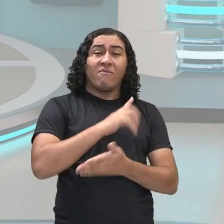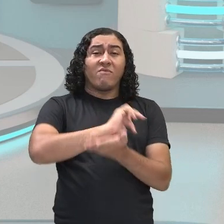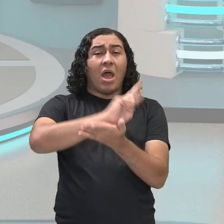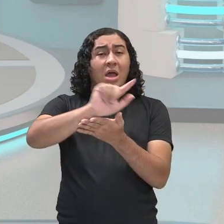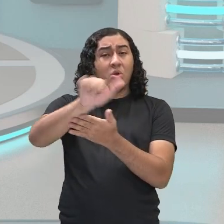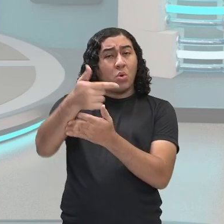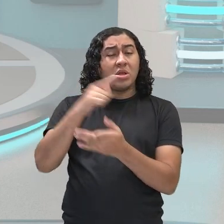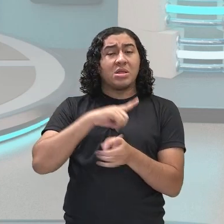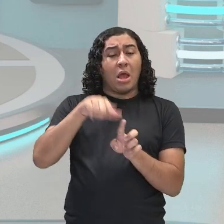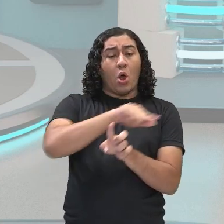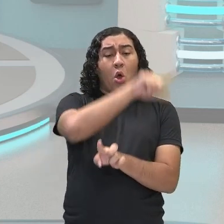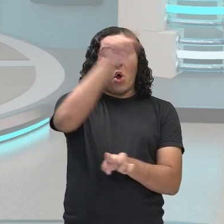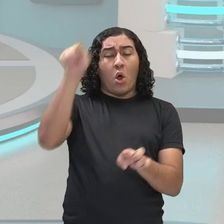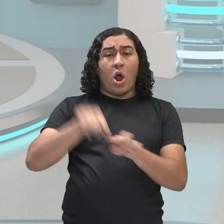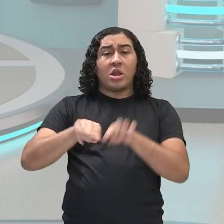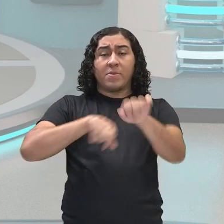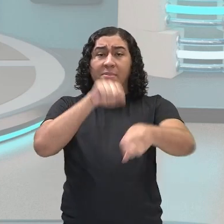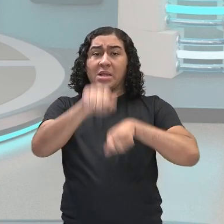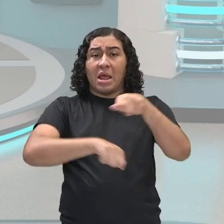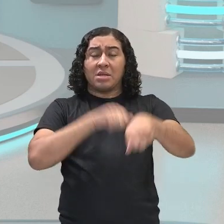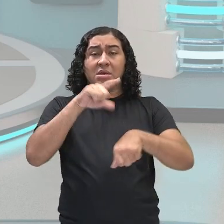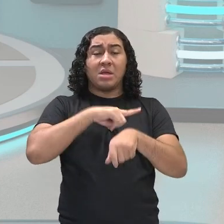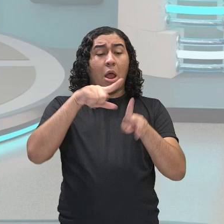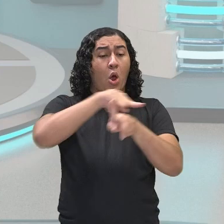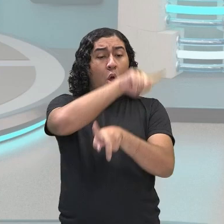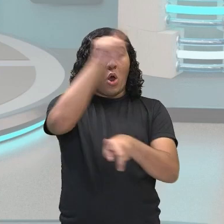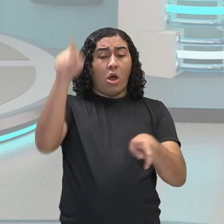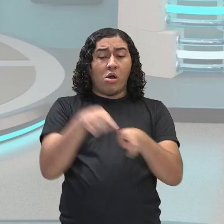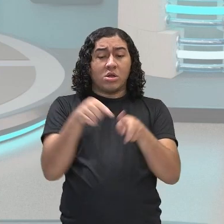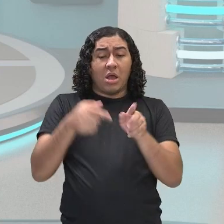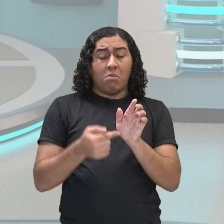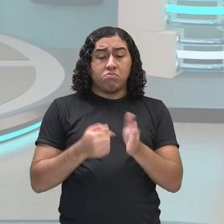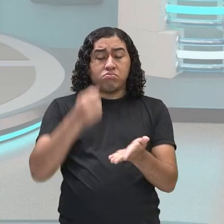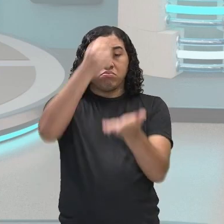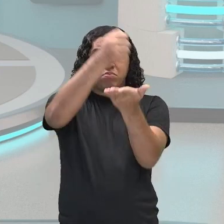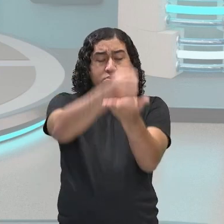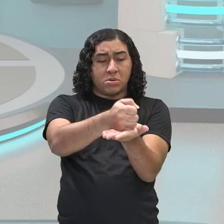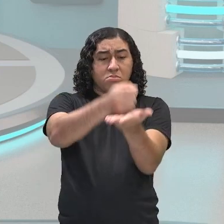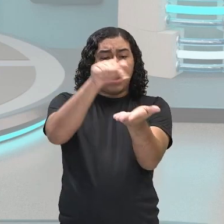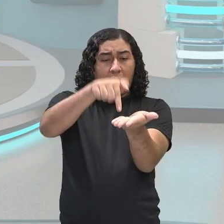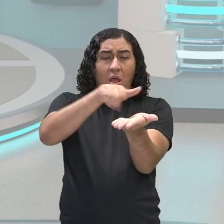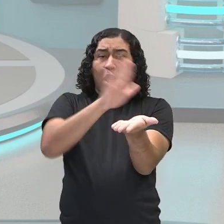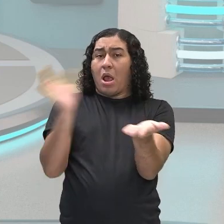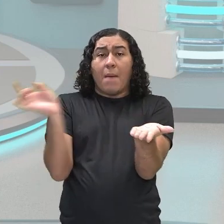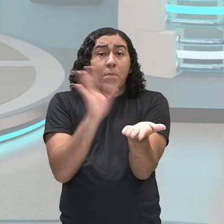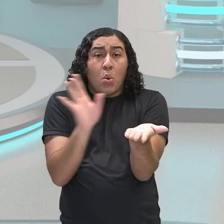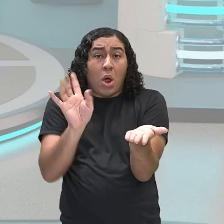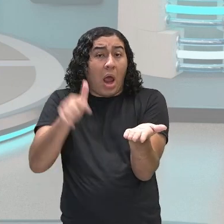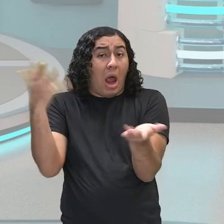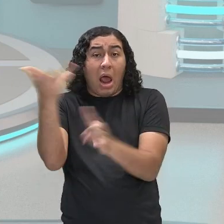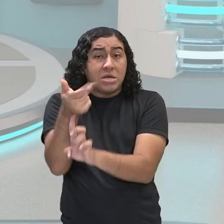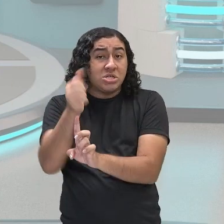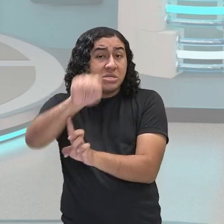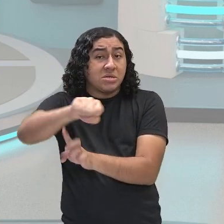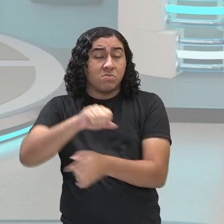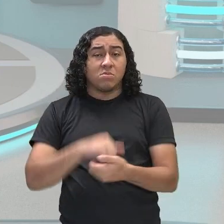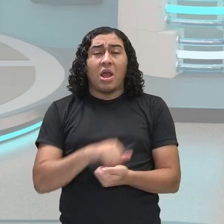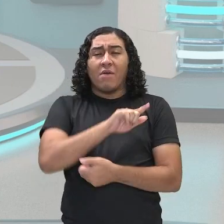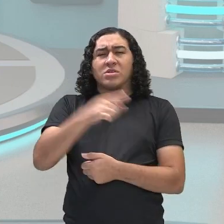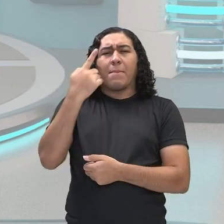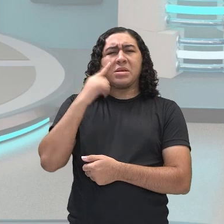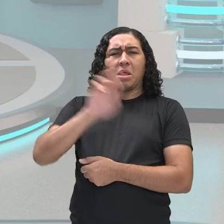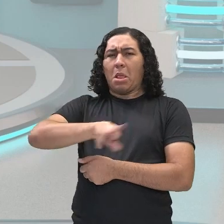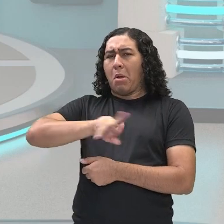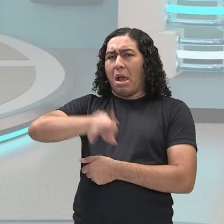de bicicleta, que ele pega uma roda de bicicleta, bota em cima do banco e fala, tá aqui, a roda da bicicleta é uma obra de arte. Aí vocês vão falar, não, professora, não é uma